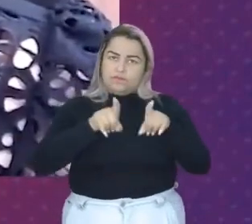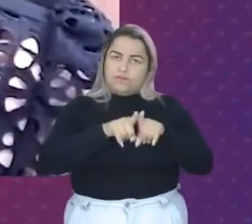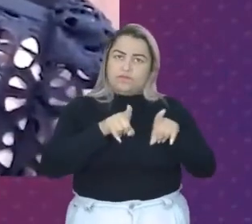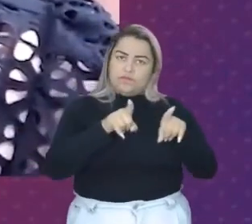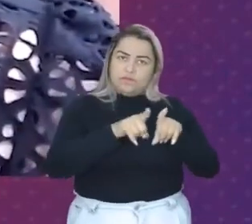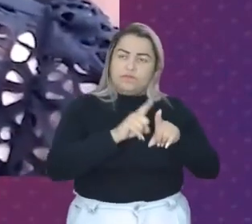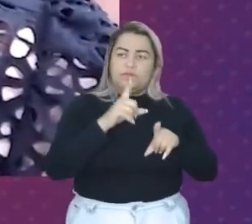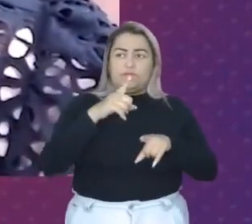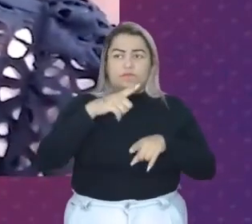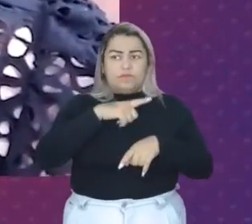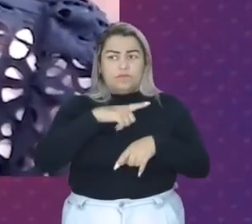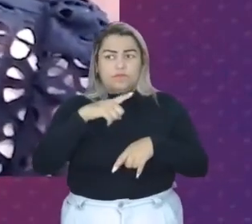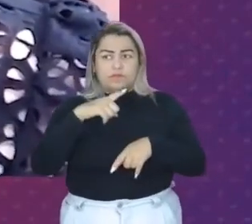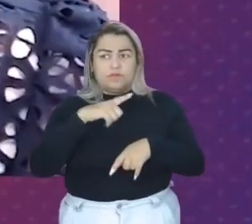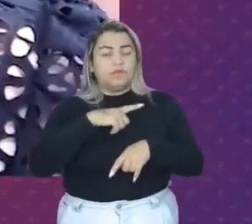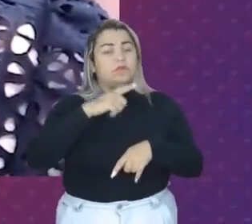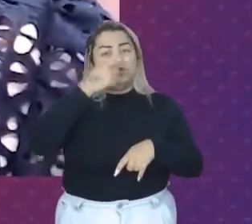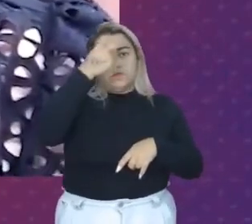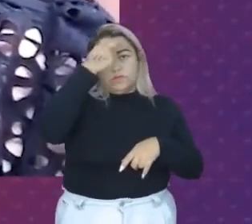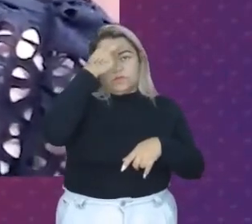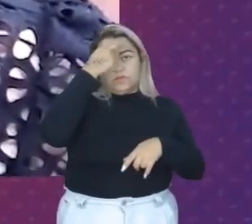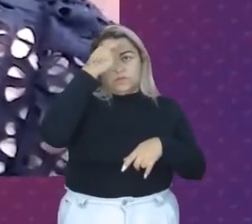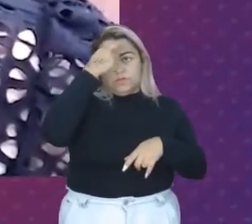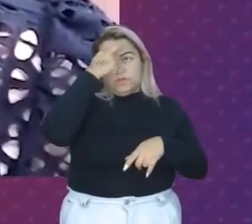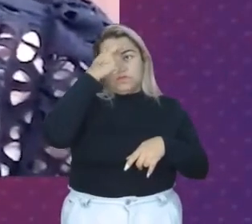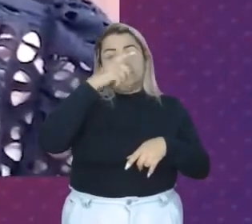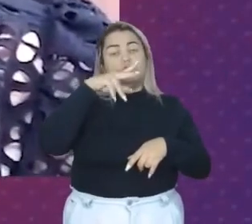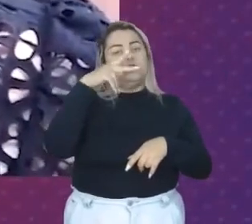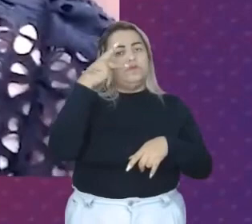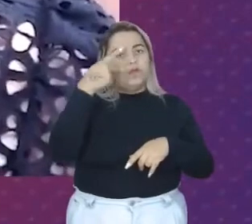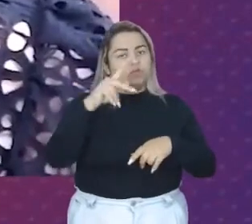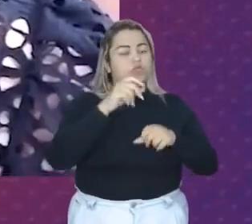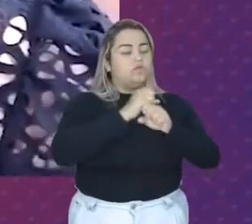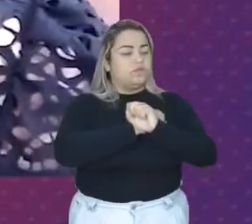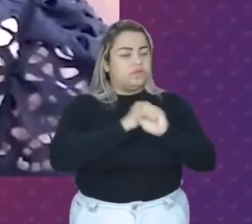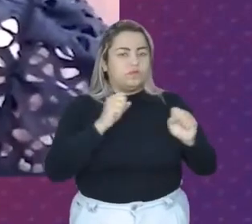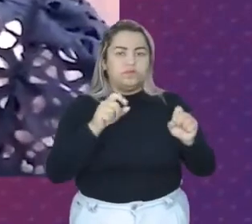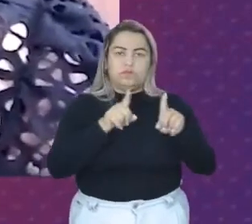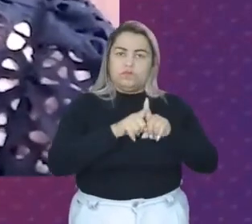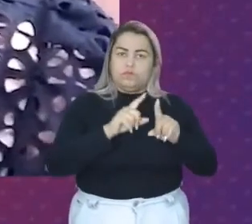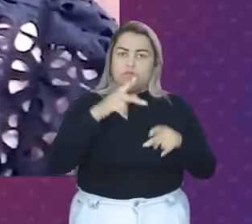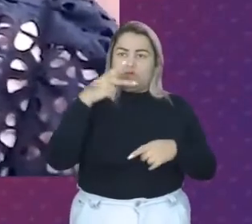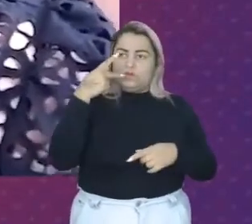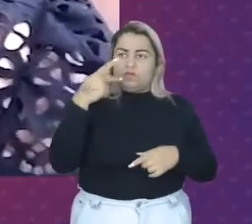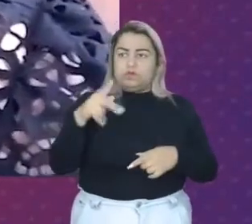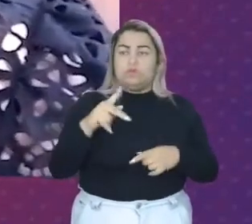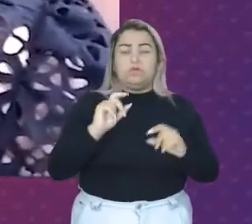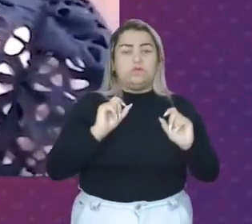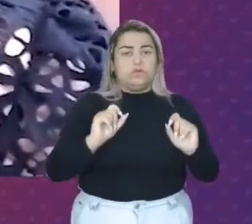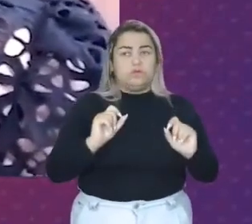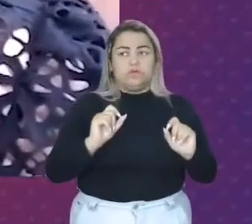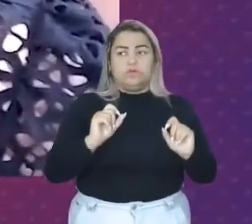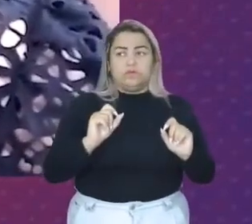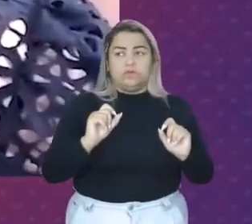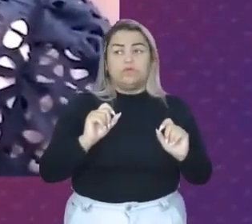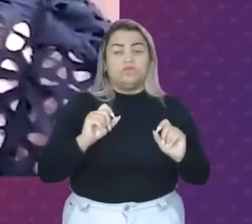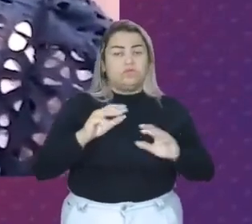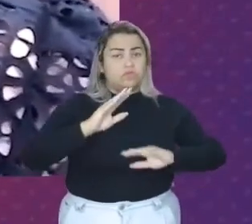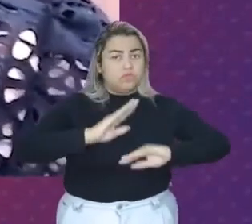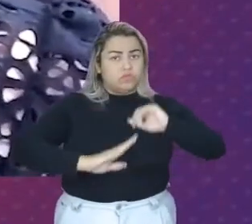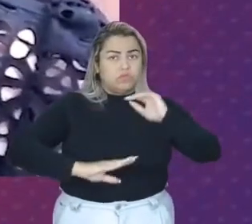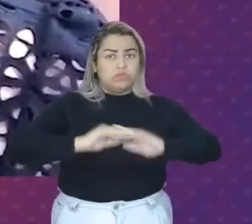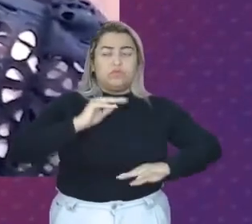da mulher consciente da sua capacidade, do seu dever também, do seu direito